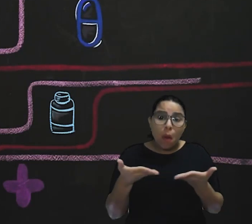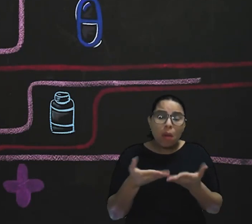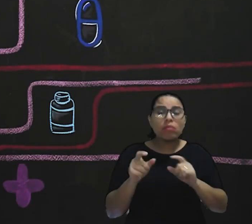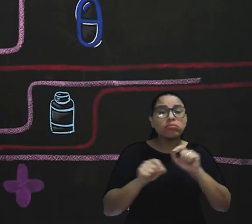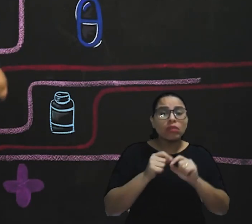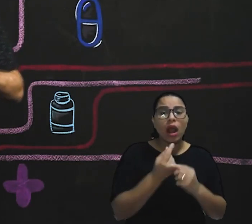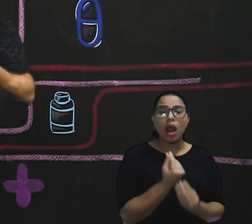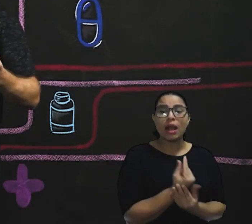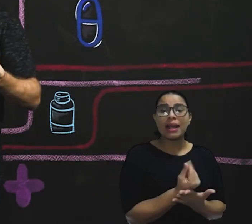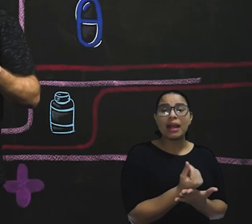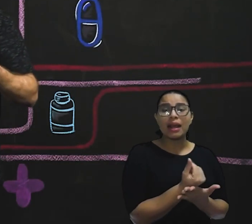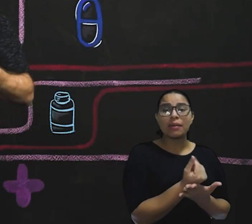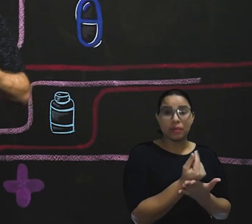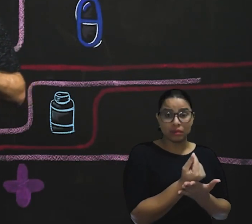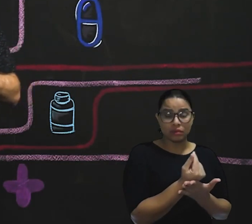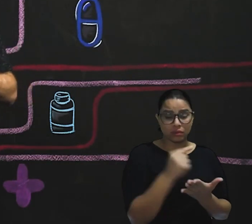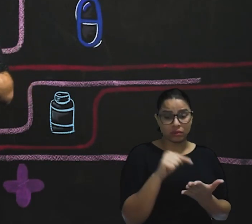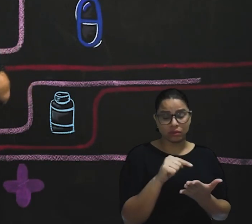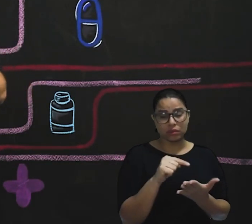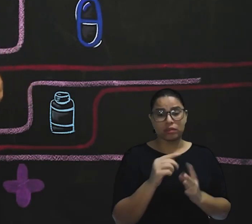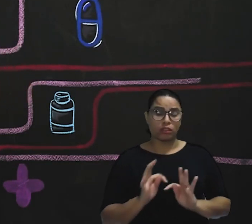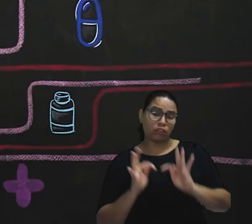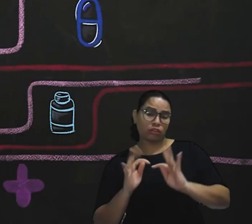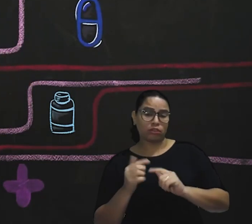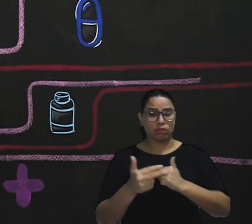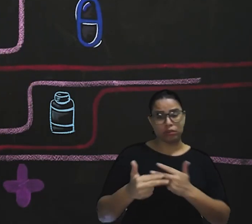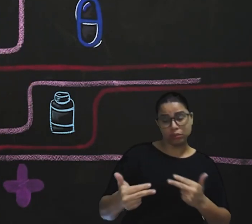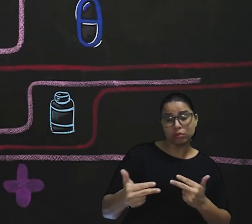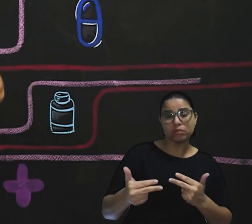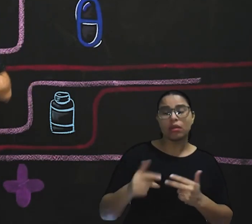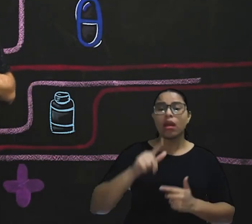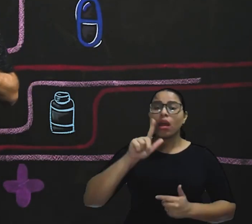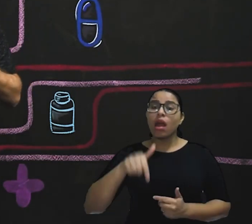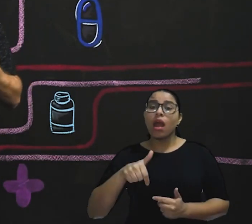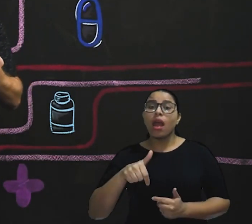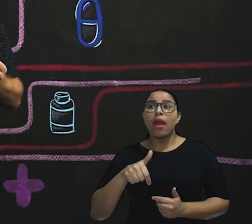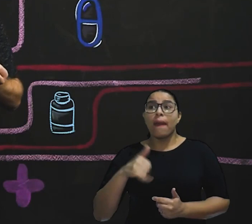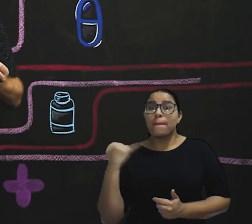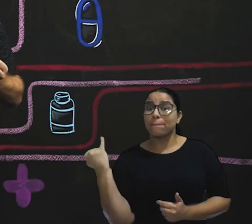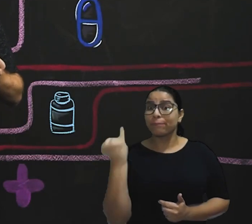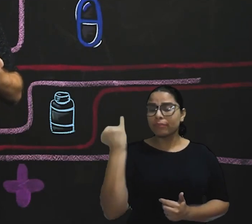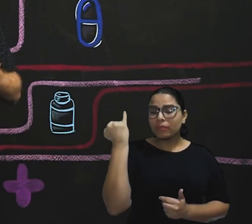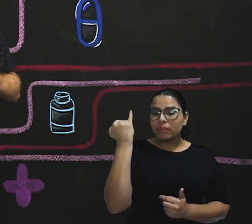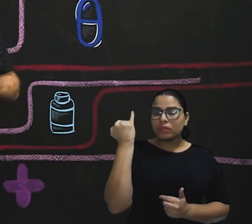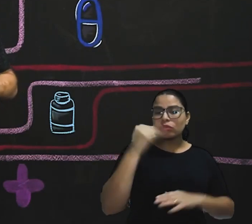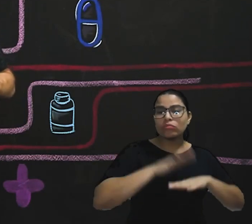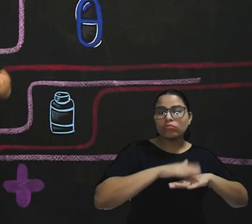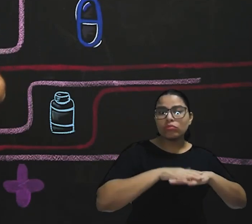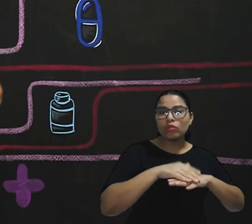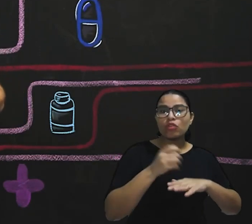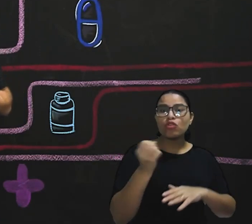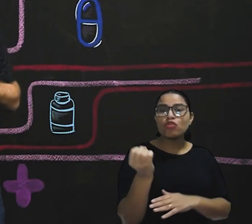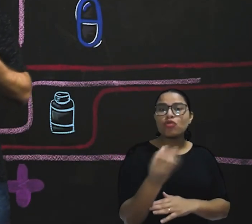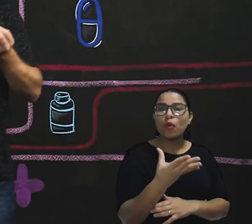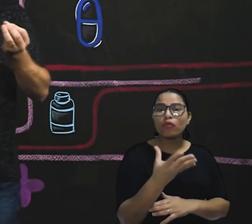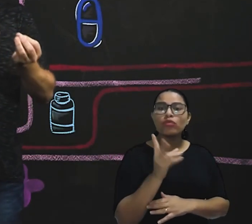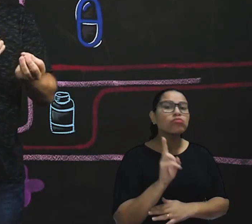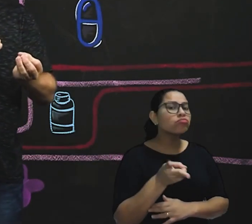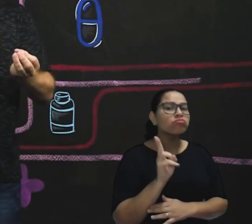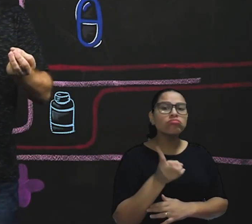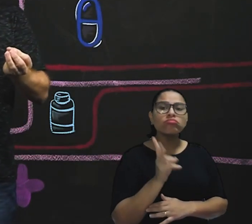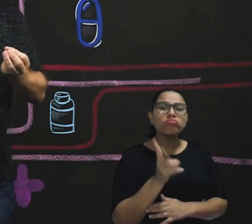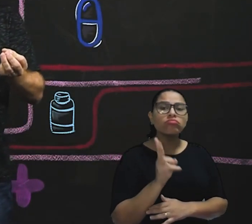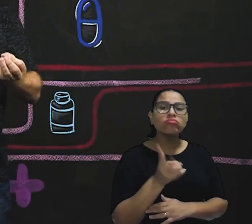técnico, científico, informacional, onde a necessidade de criação de novos produtos constantes para gerar uma nova